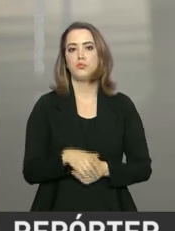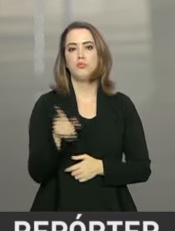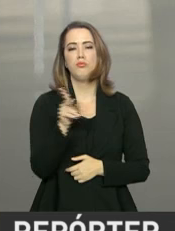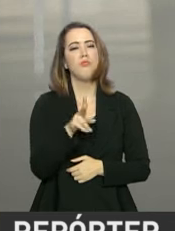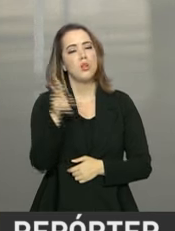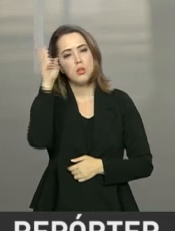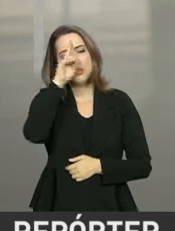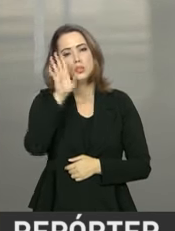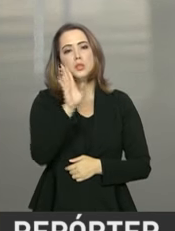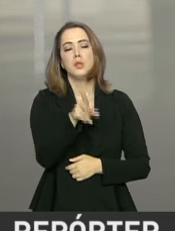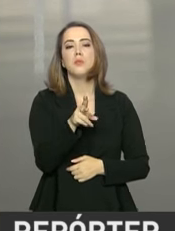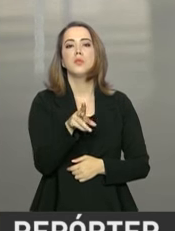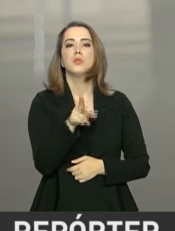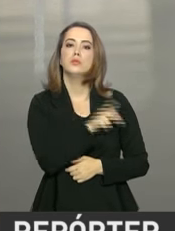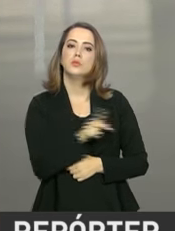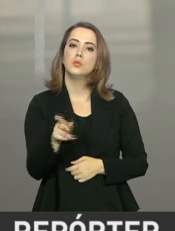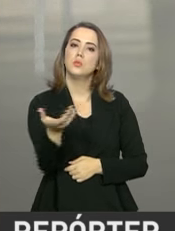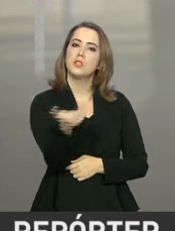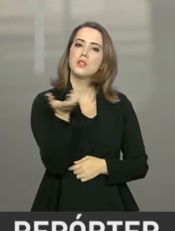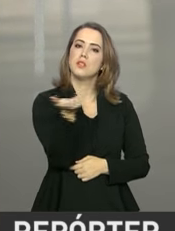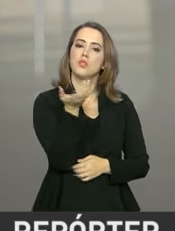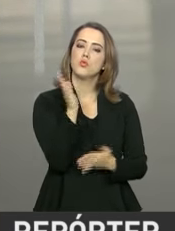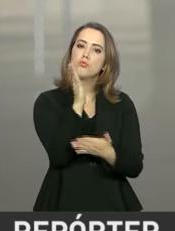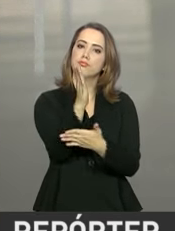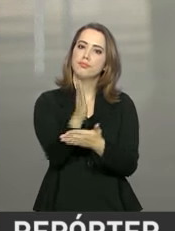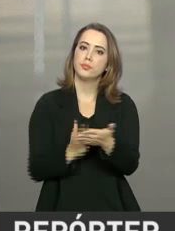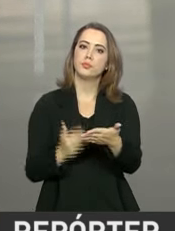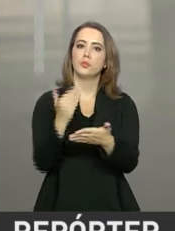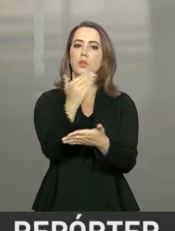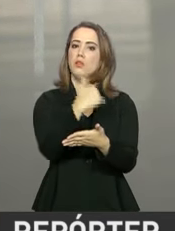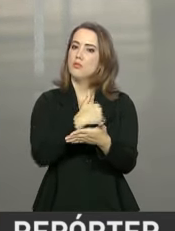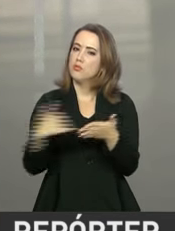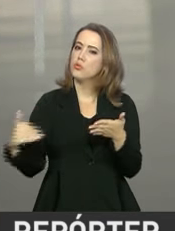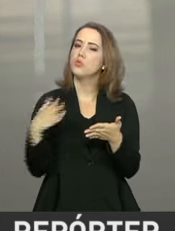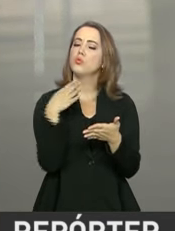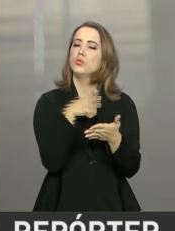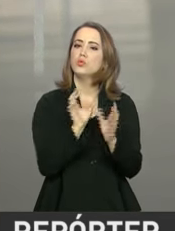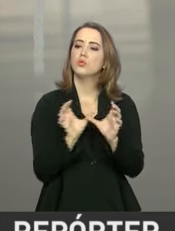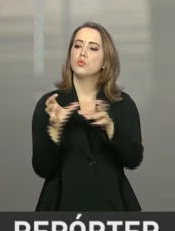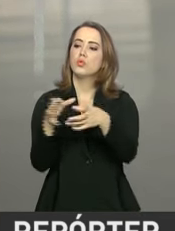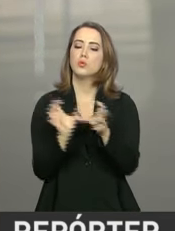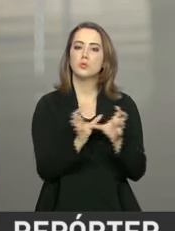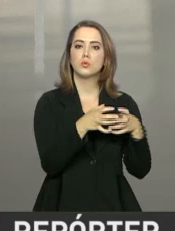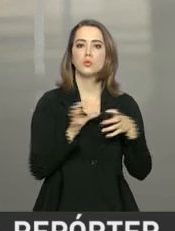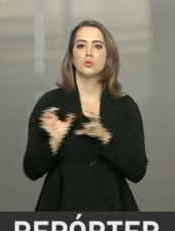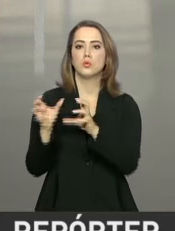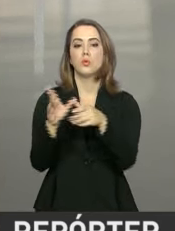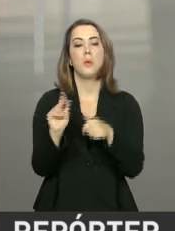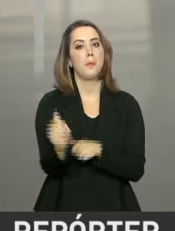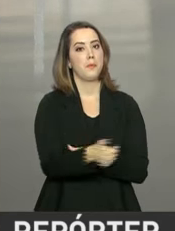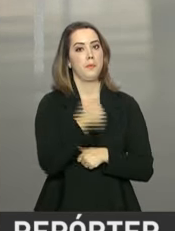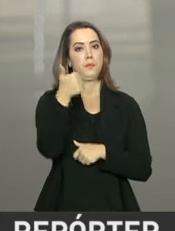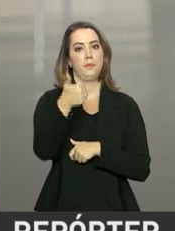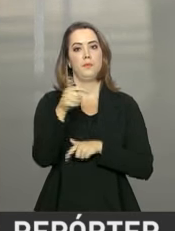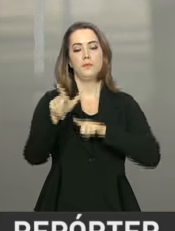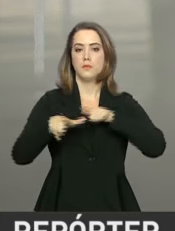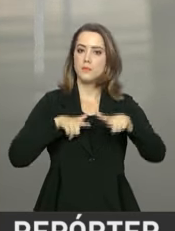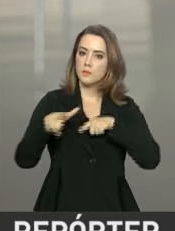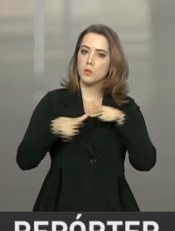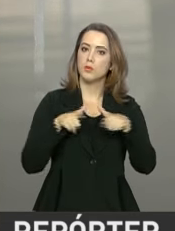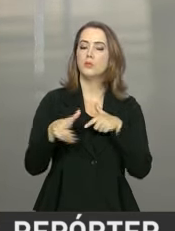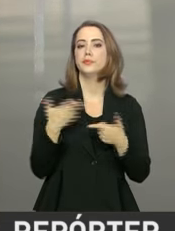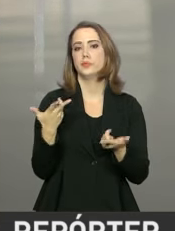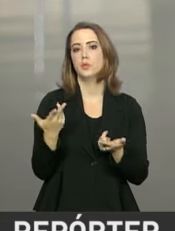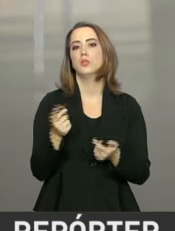decidiu dividir o governo em núcleos isso para otimizar as ações e o e os resultados das